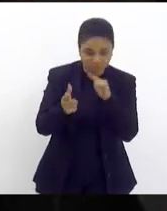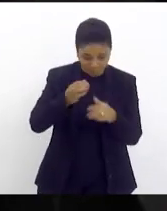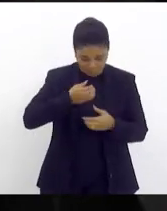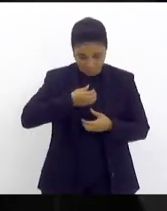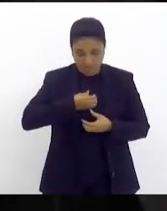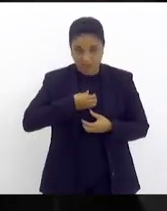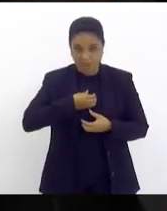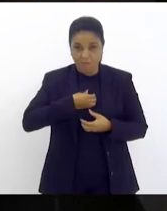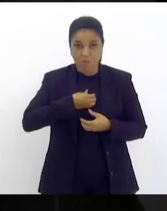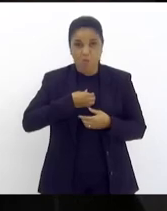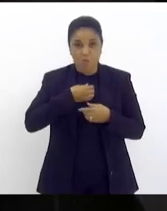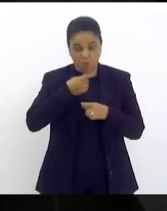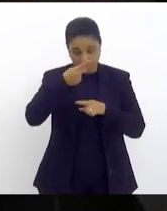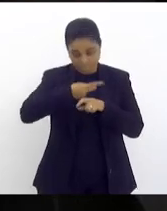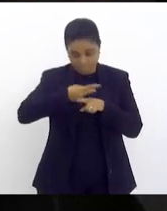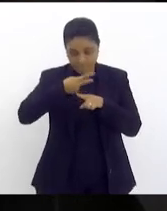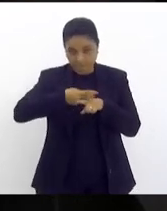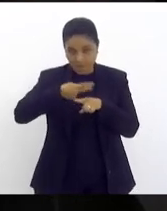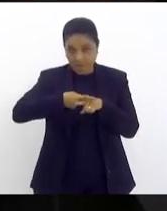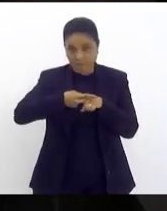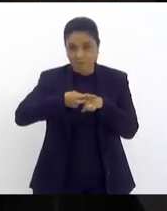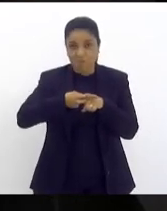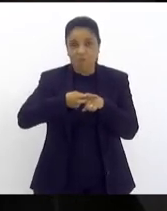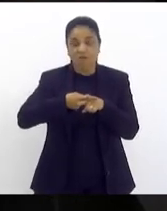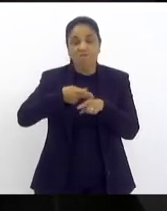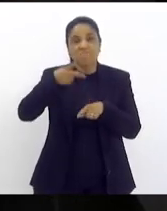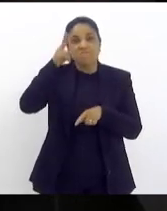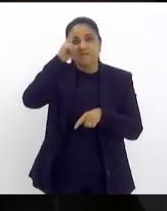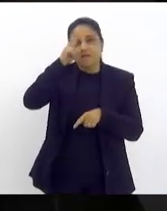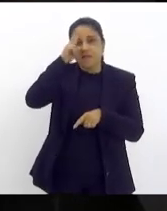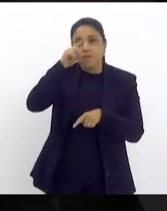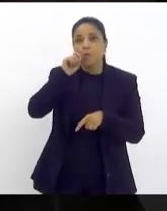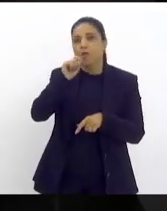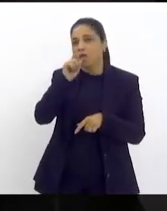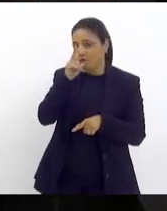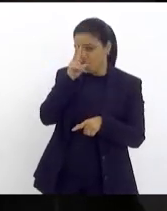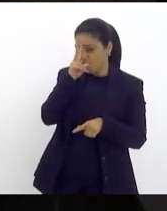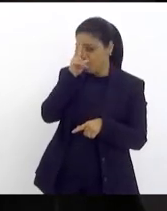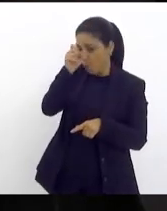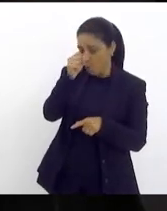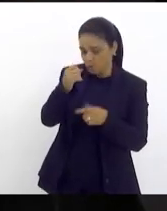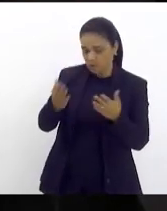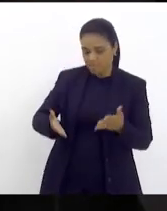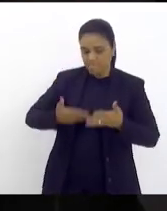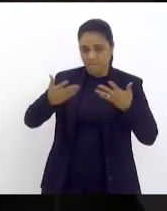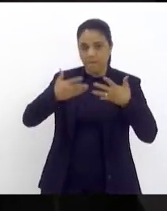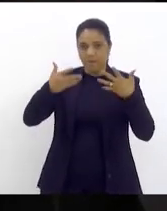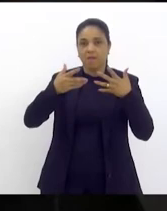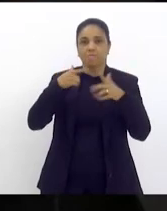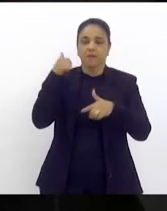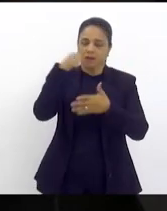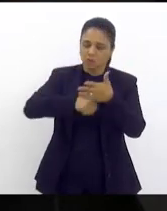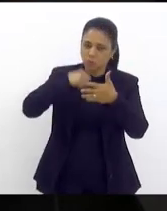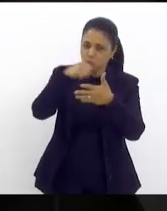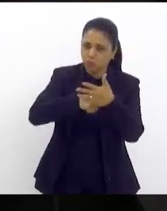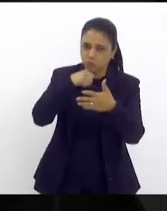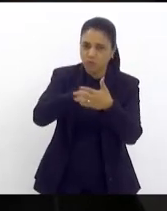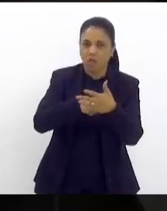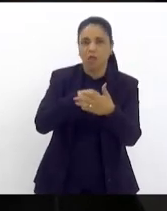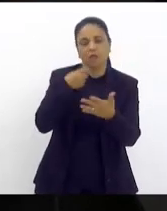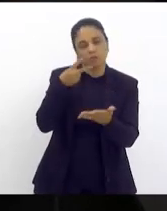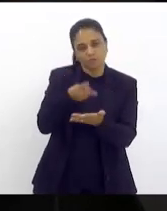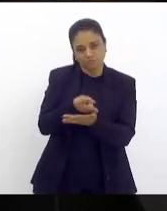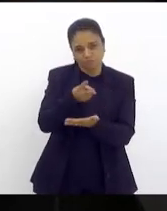cada lembrança como essa, só nos dá força. Força para continuar, força para lutar. E,